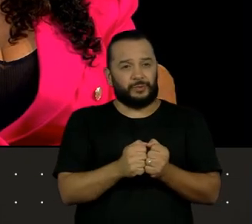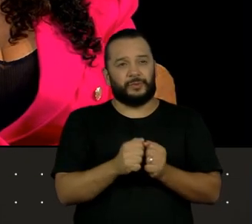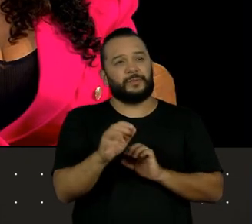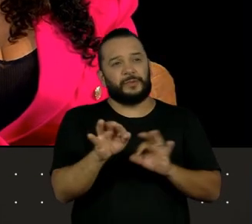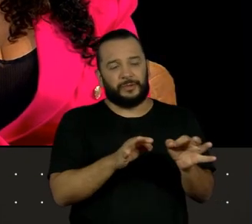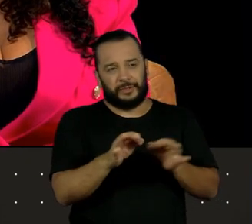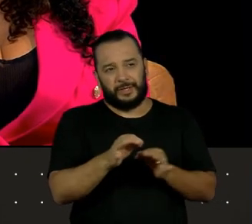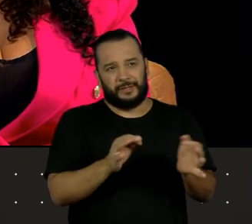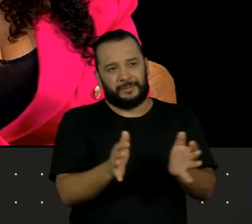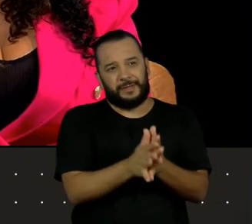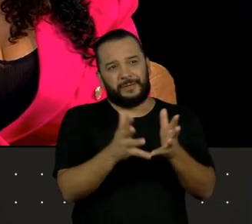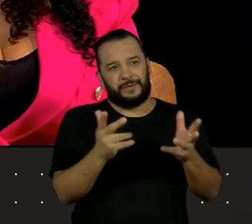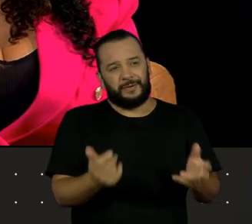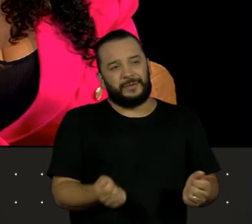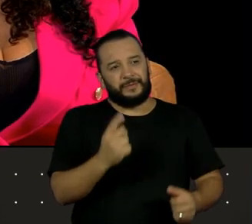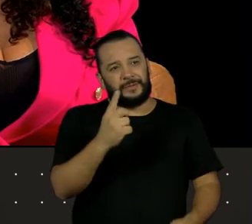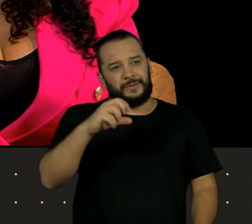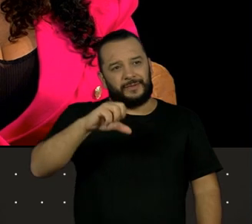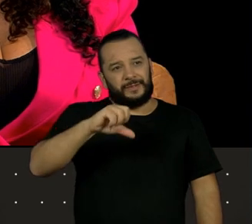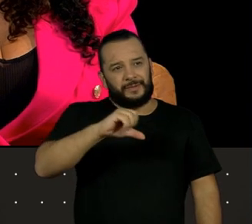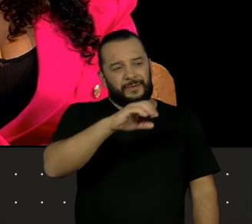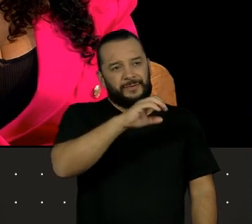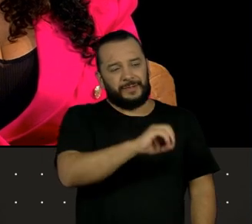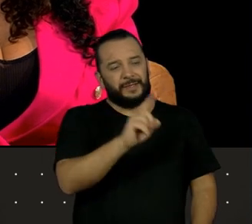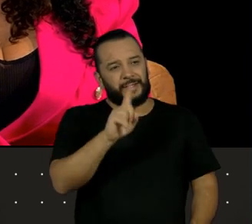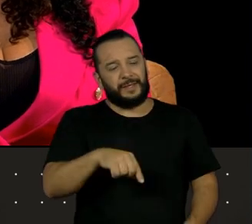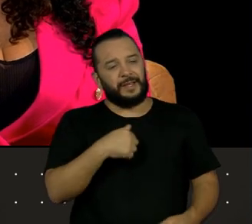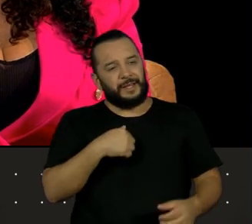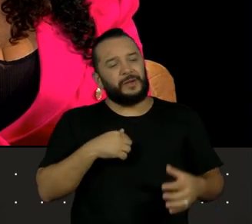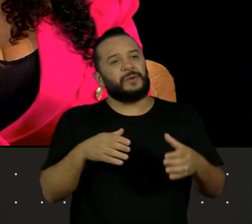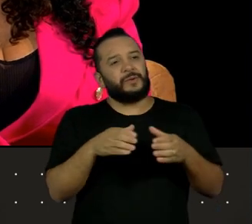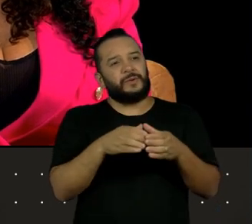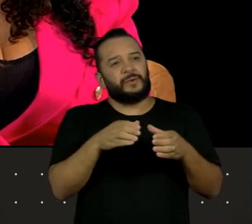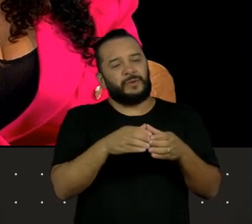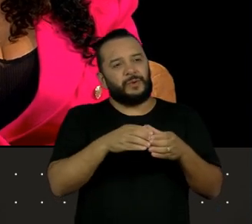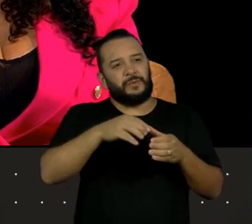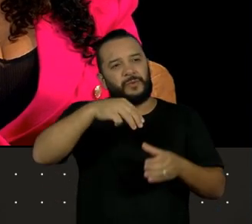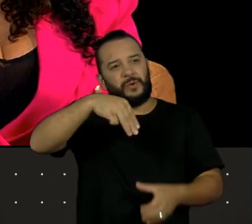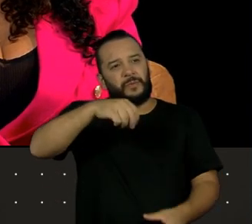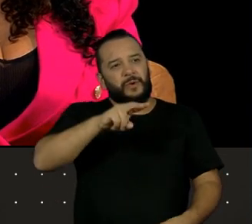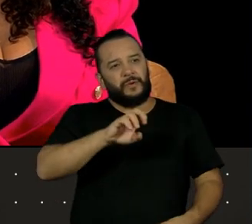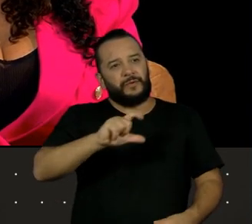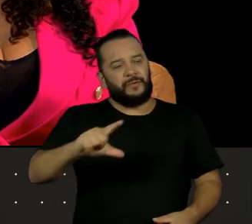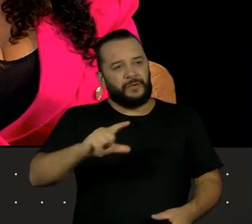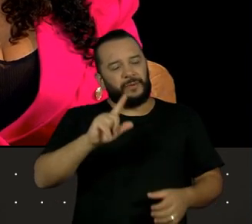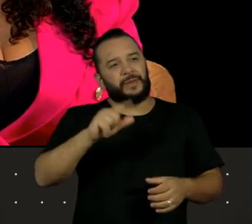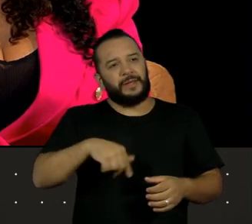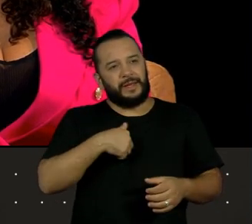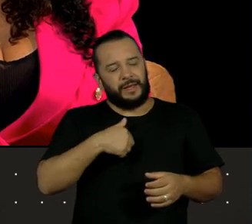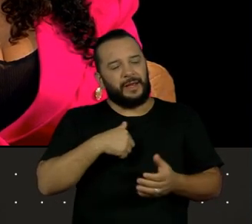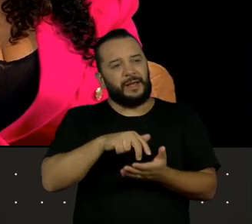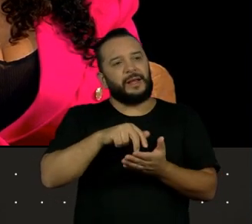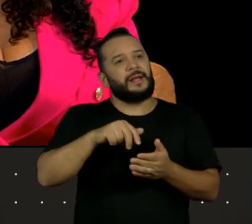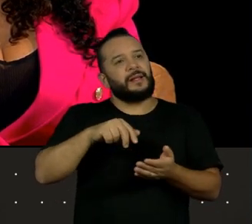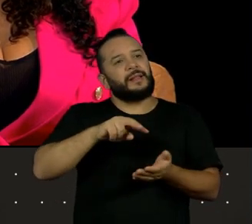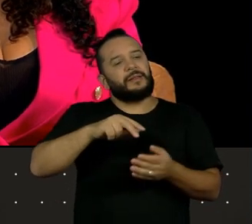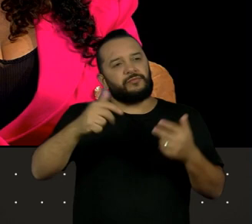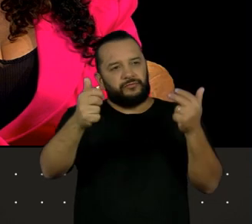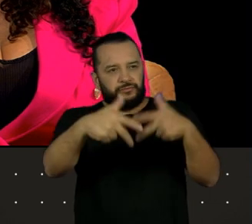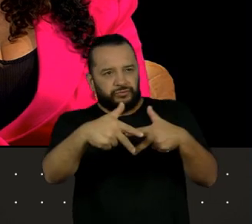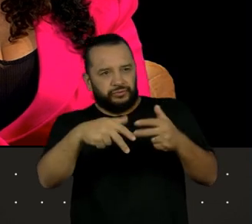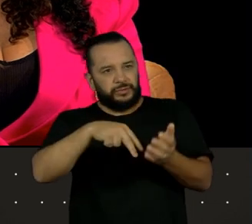no início dos anos 90 que a unidade móvel que foi a primeira companhia de street dance Company na verdade de danças urbanas